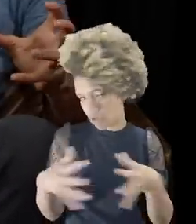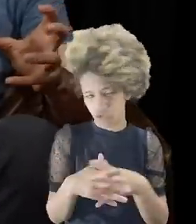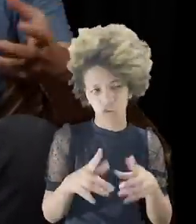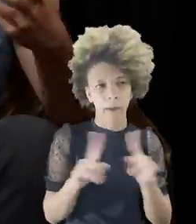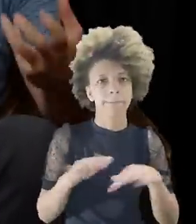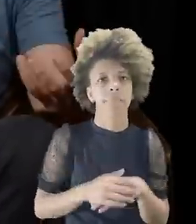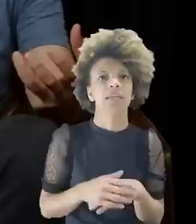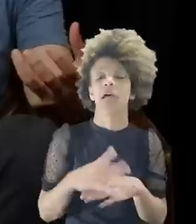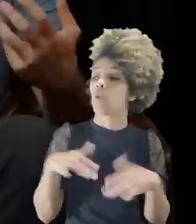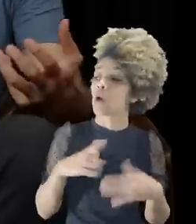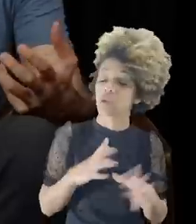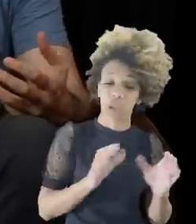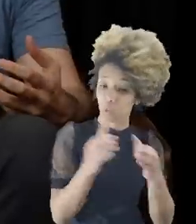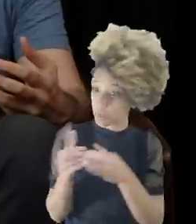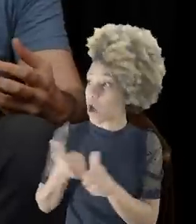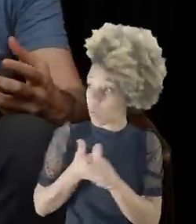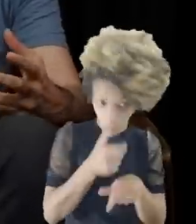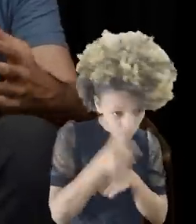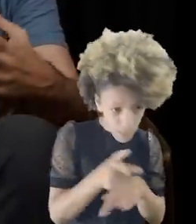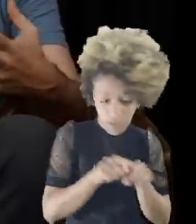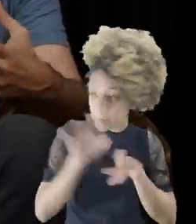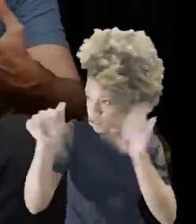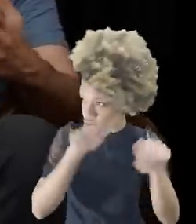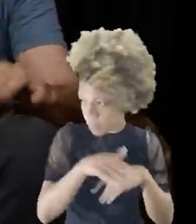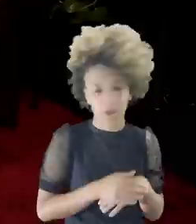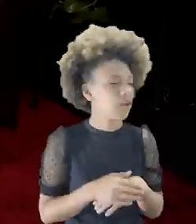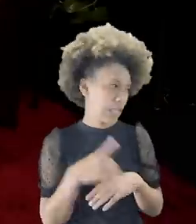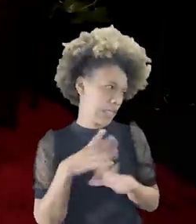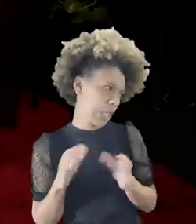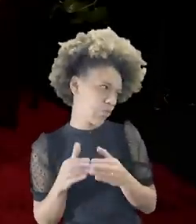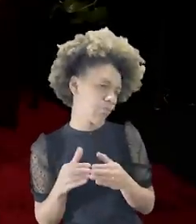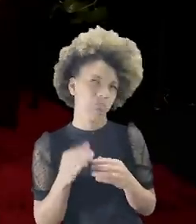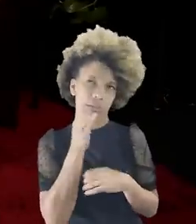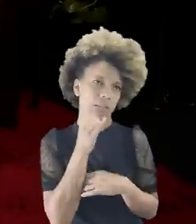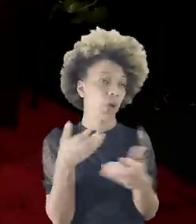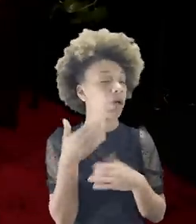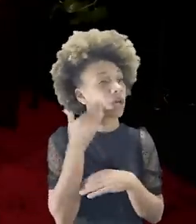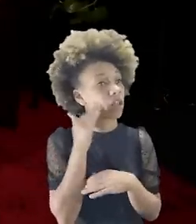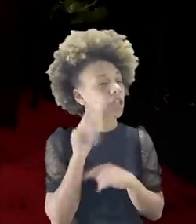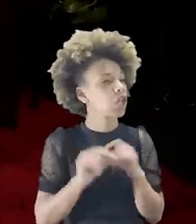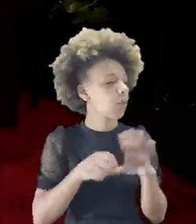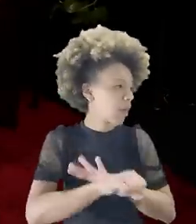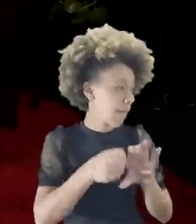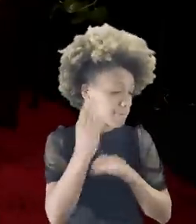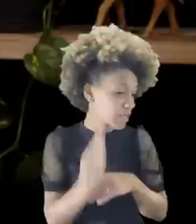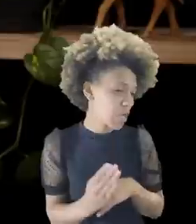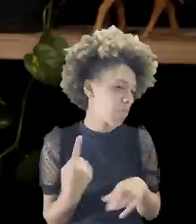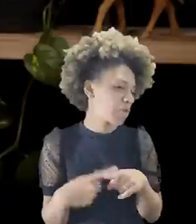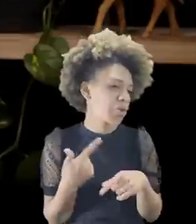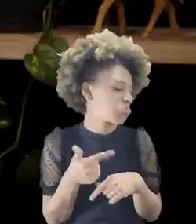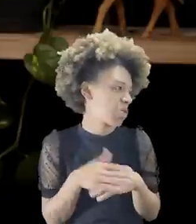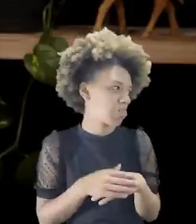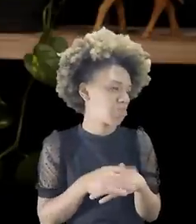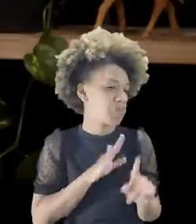tem isso e quando tem a seleção aí o pessoal acompanha também seleção chama mas tem um time assim que você falaria para mim eu quero entender basquete brasileiro que